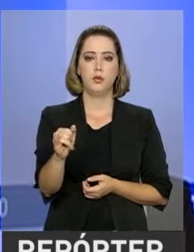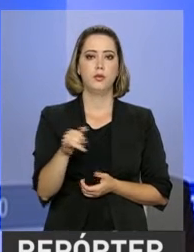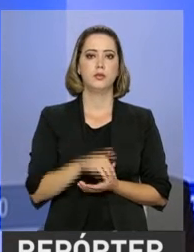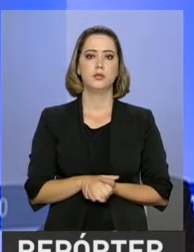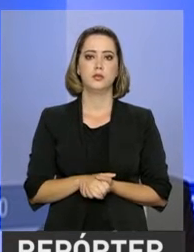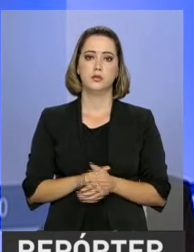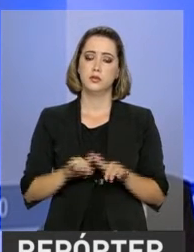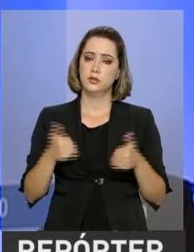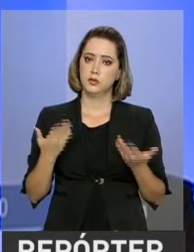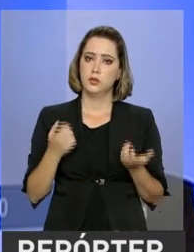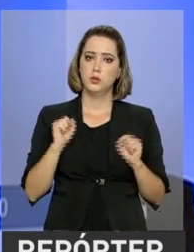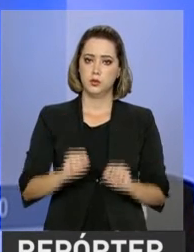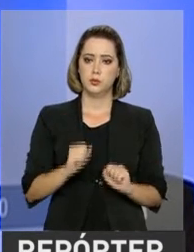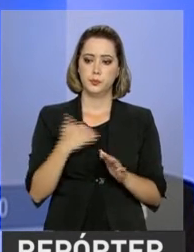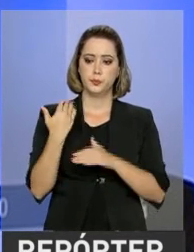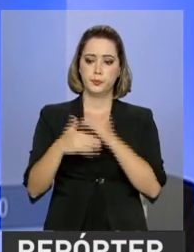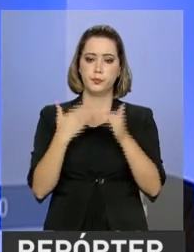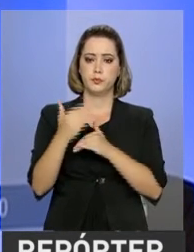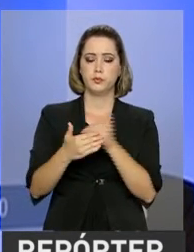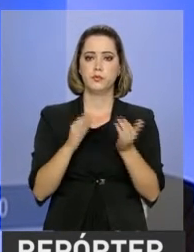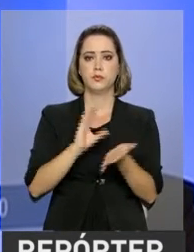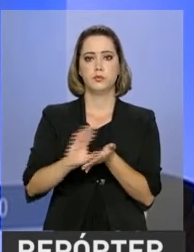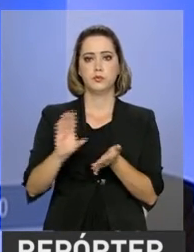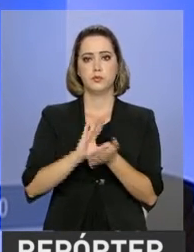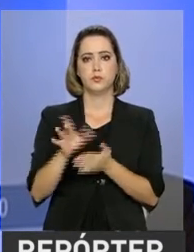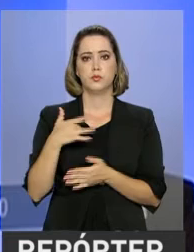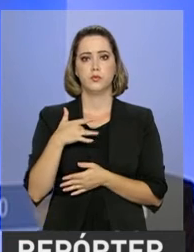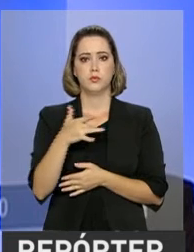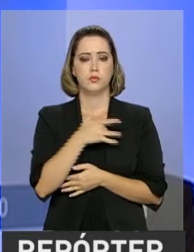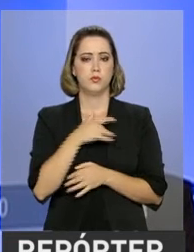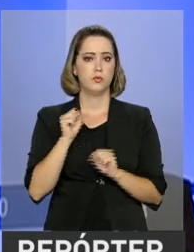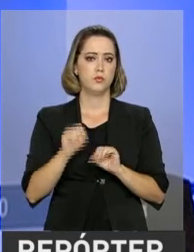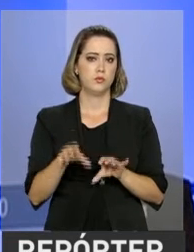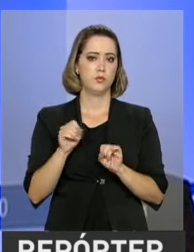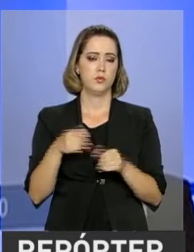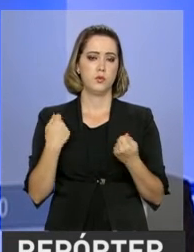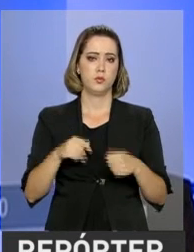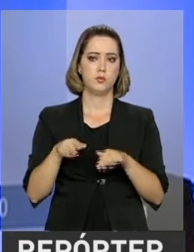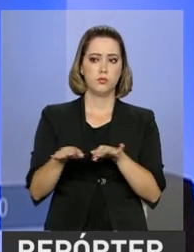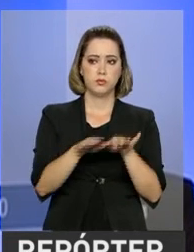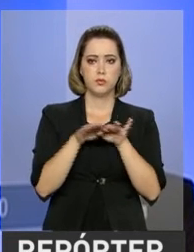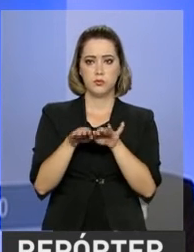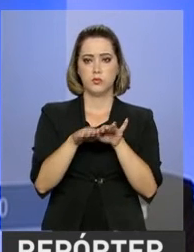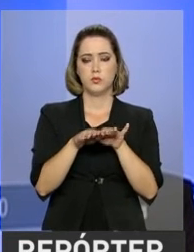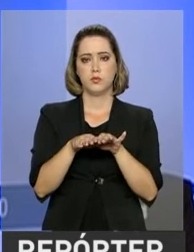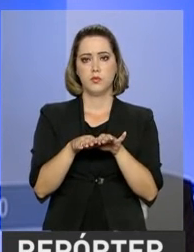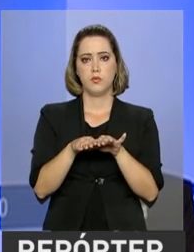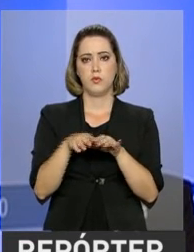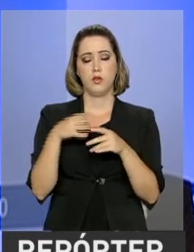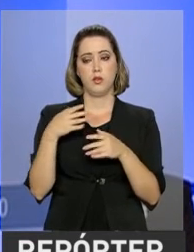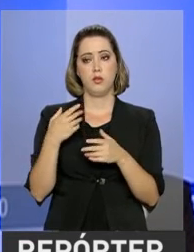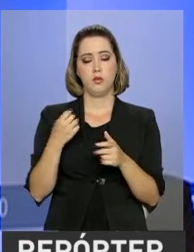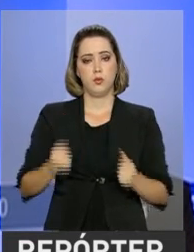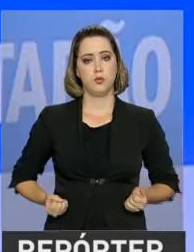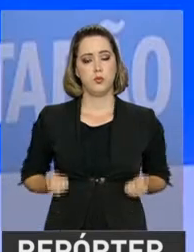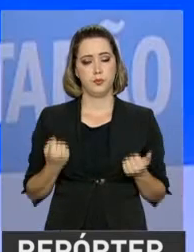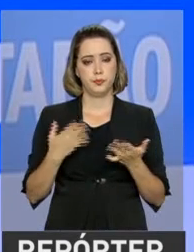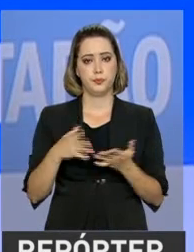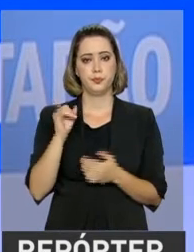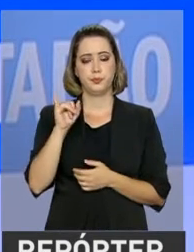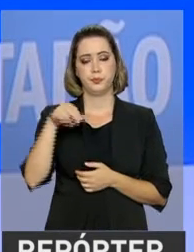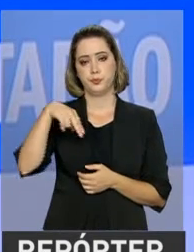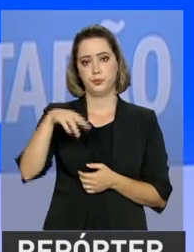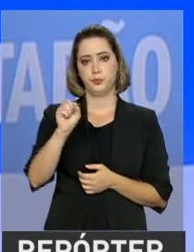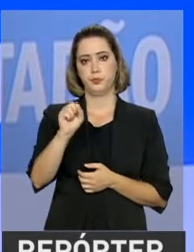para que possamos de fato continuar existindo saúde e educação não se estabilizar as despesas da presidência o